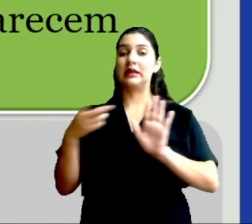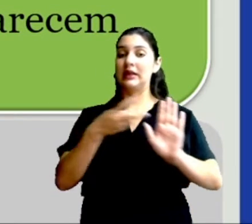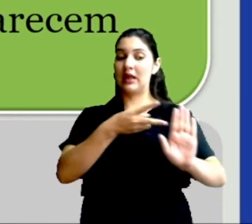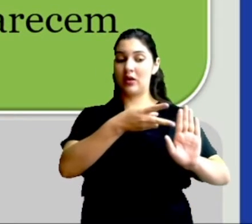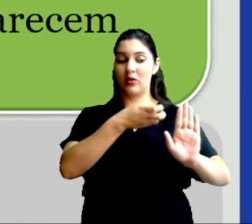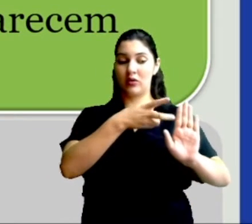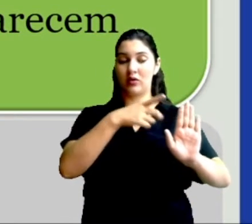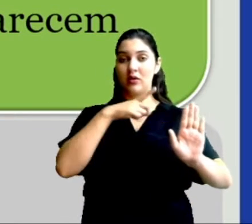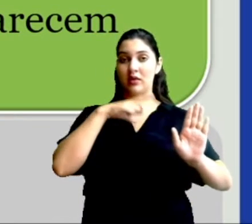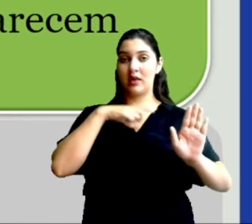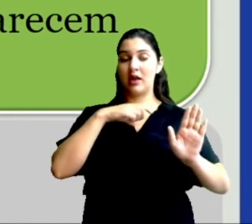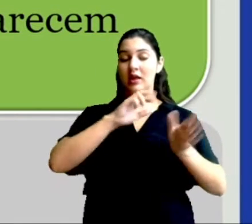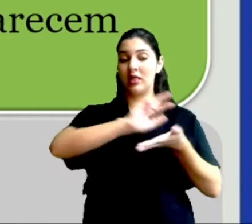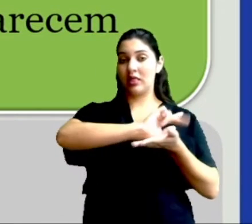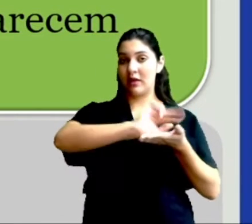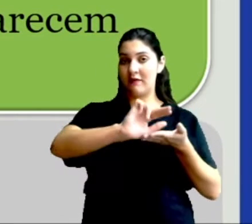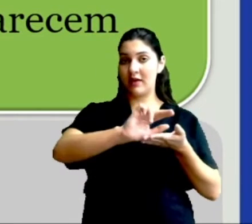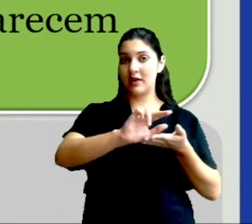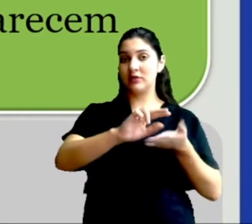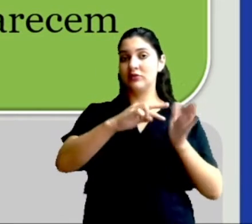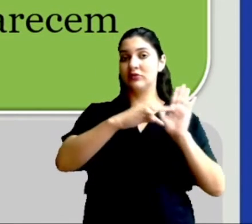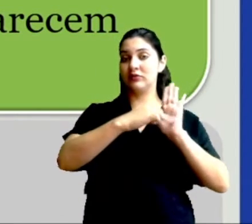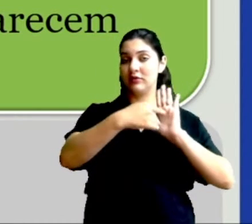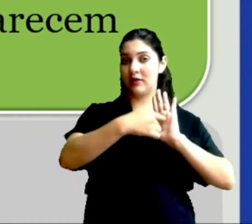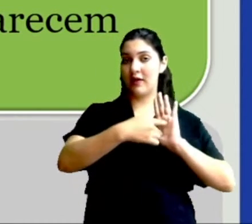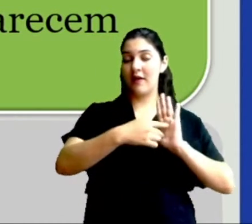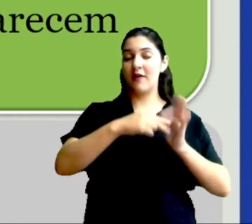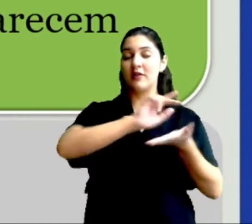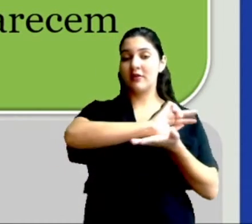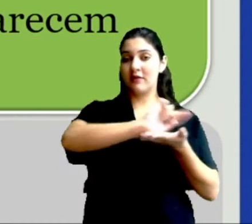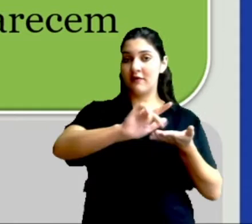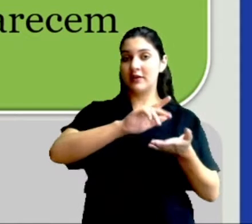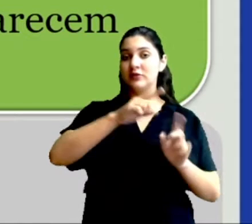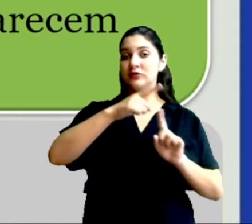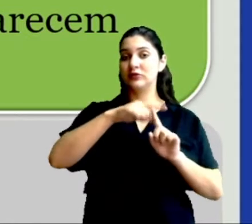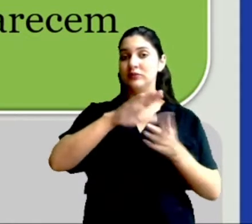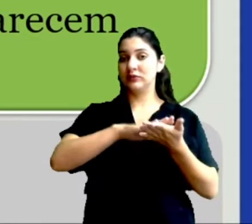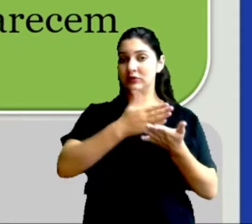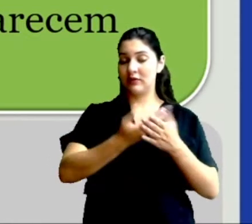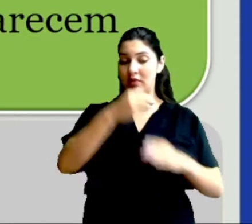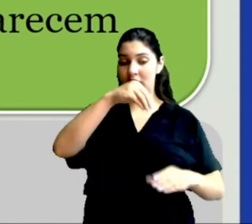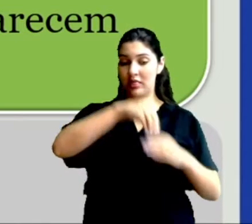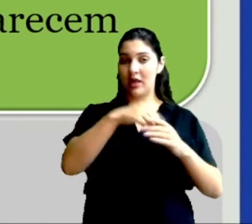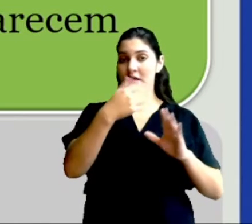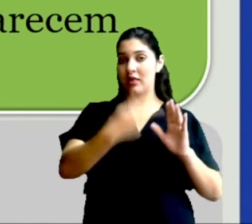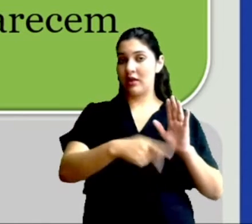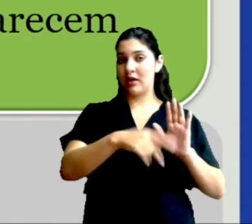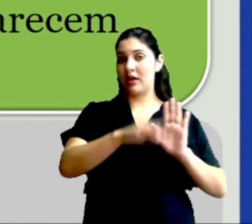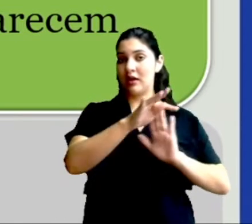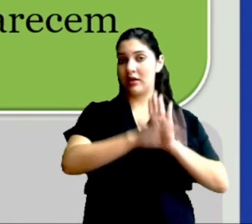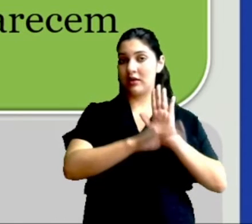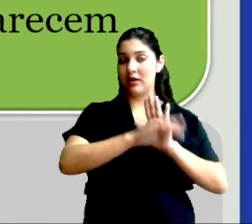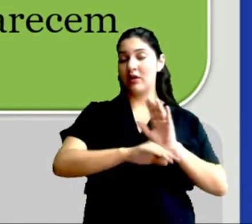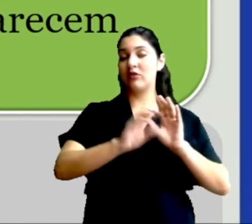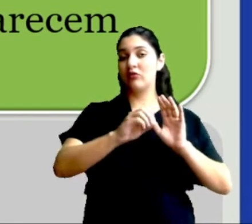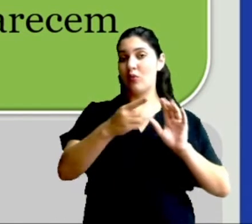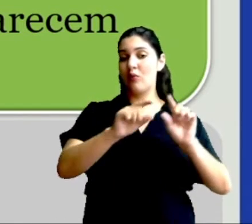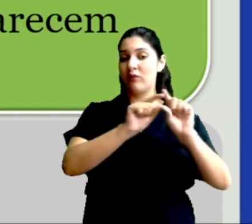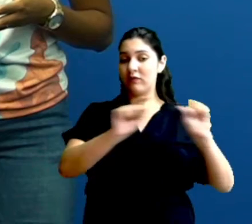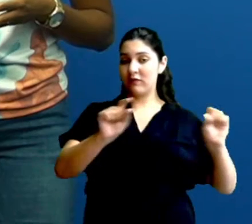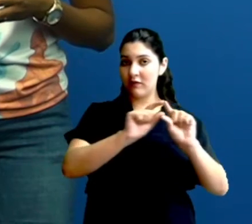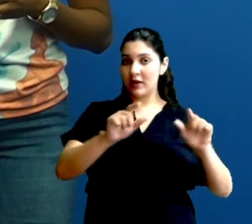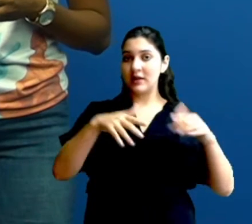vou ter vários significados, vários tipos de interpretações dentro daquele texto ou dentro daquela frase